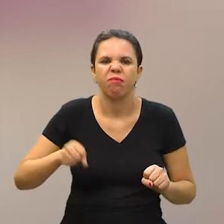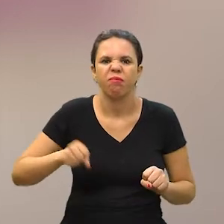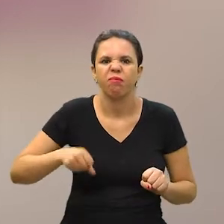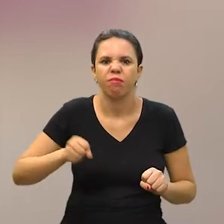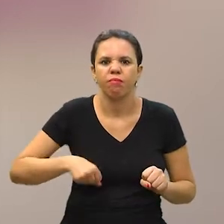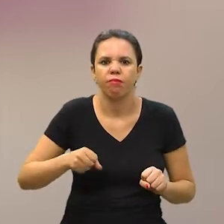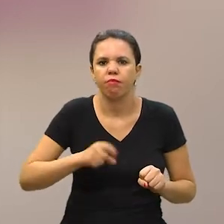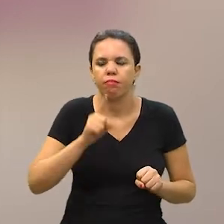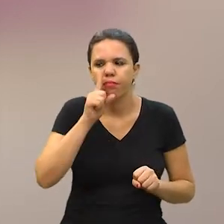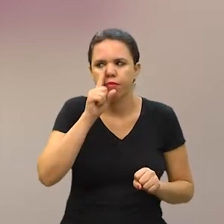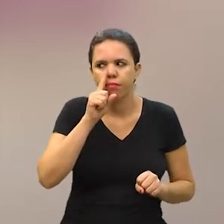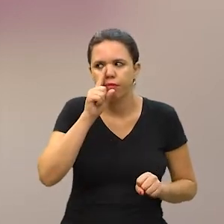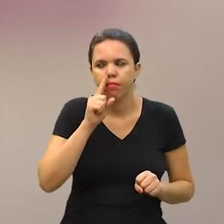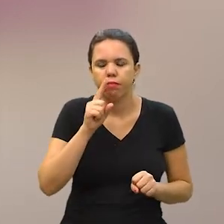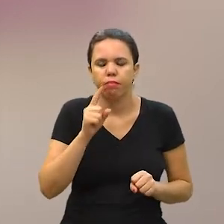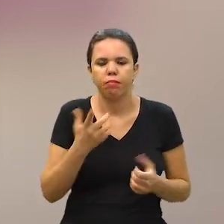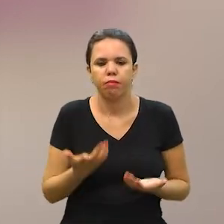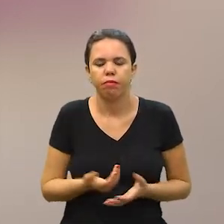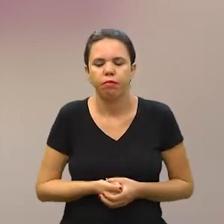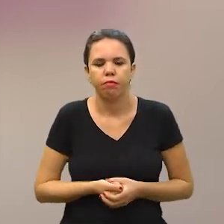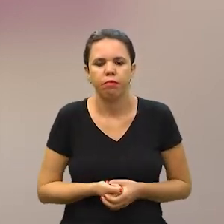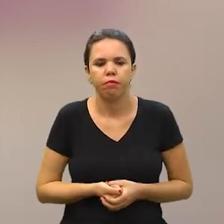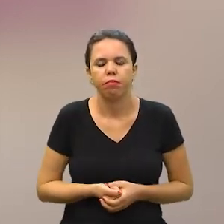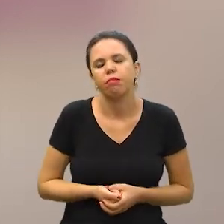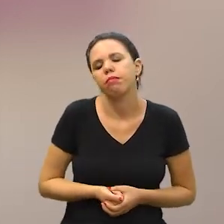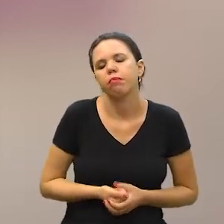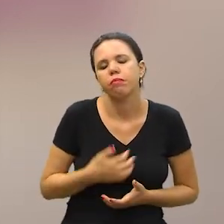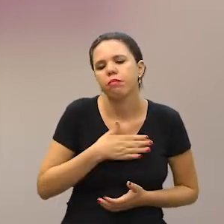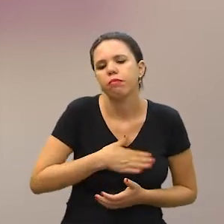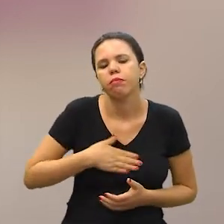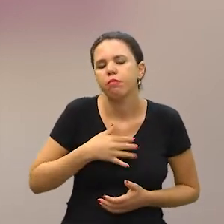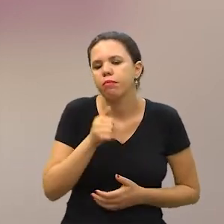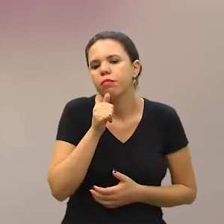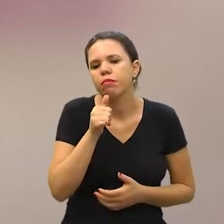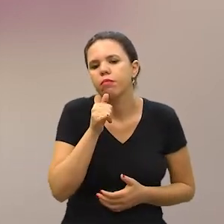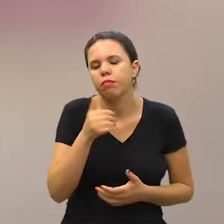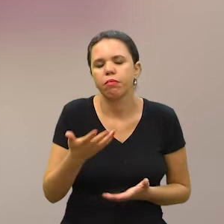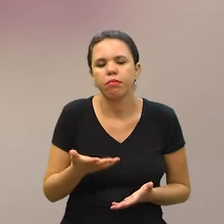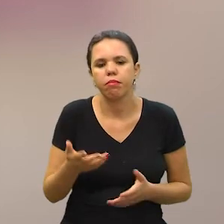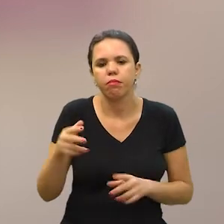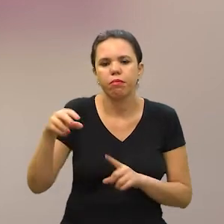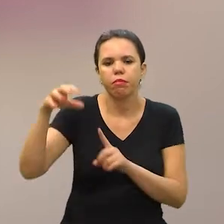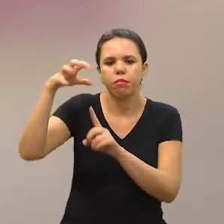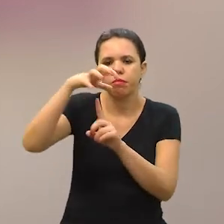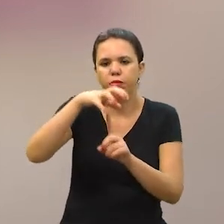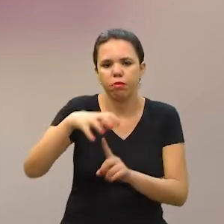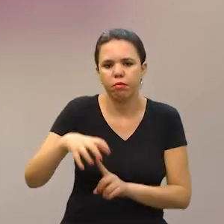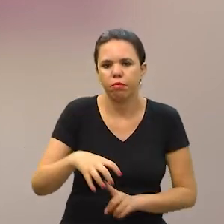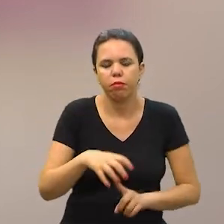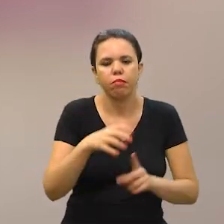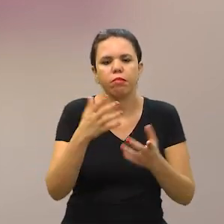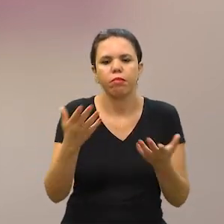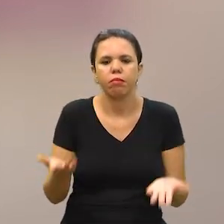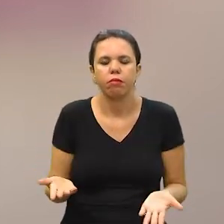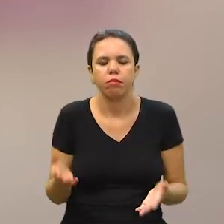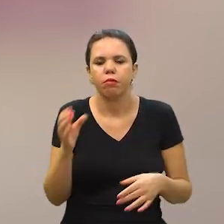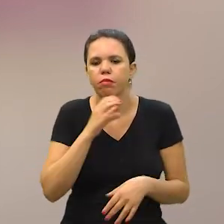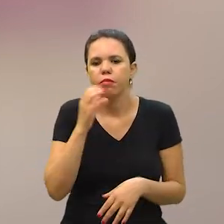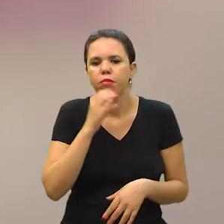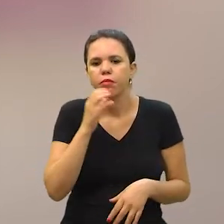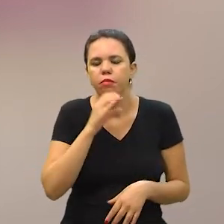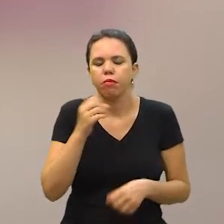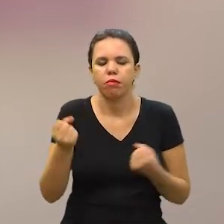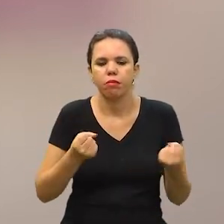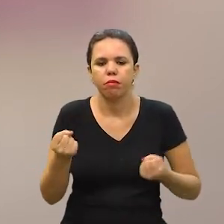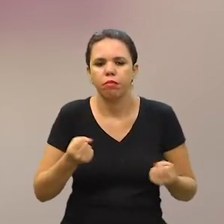naquela exposição, né, maior ao risco, gosta muito, por exemplo, de pular de paraquedas, a gente vê, de correr